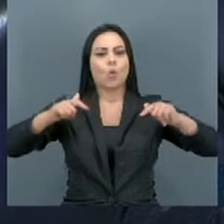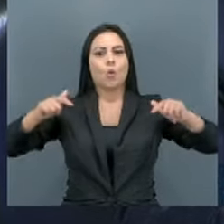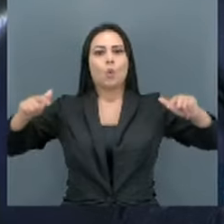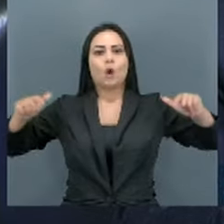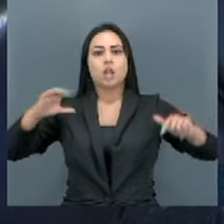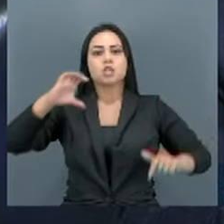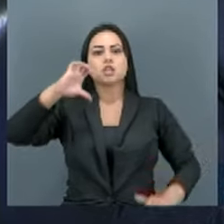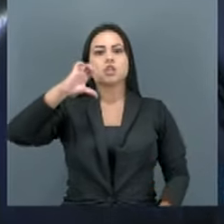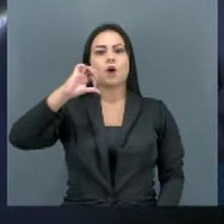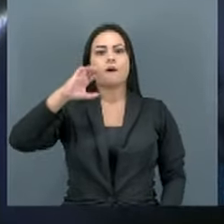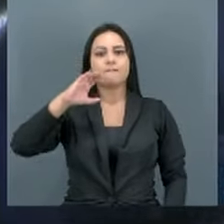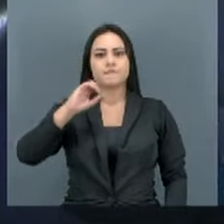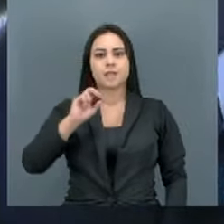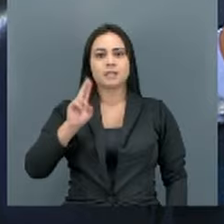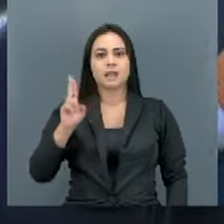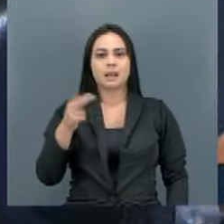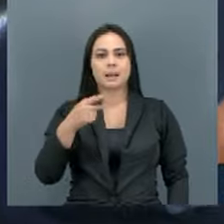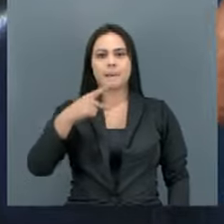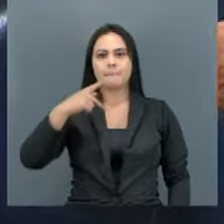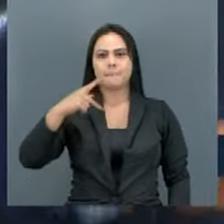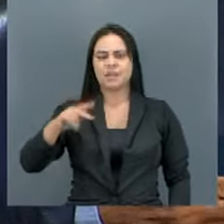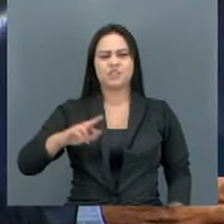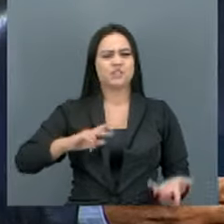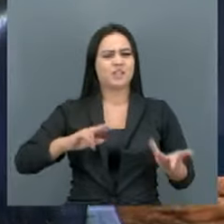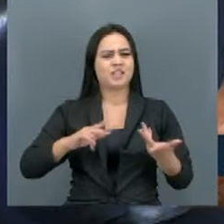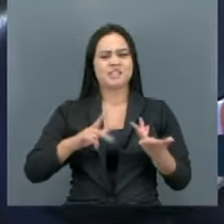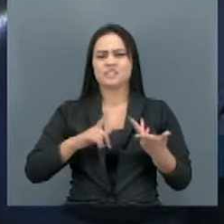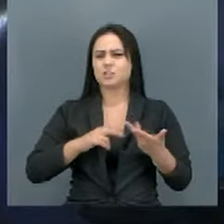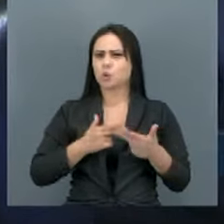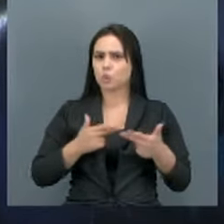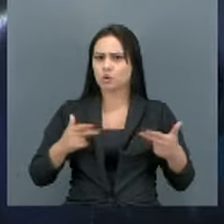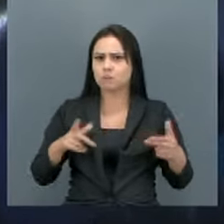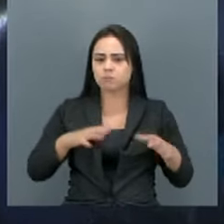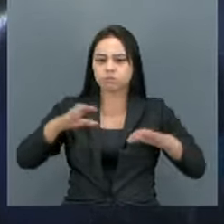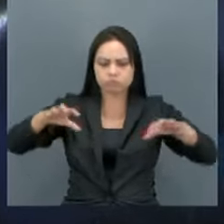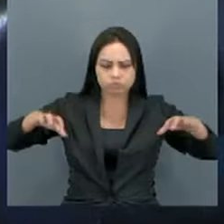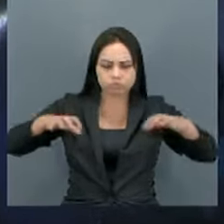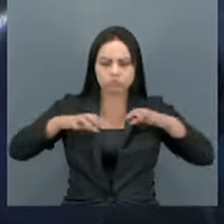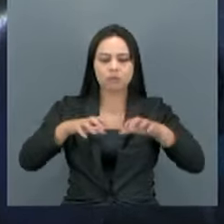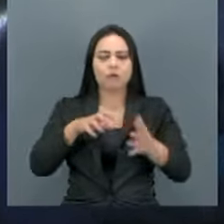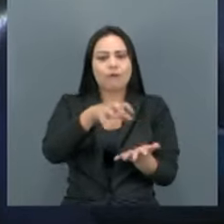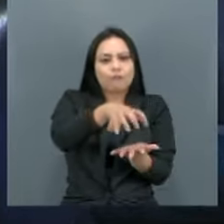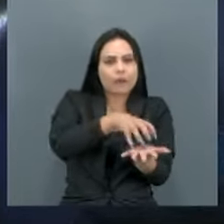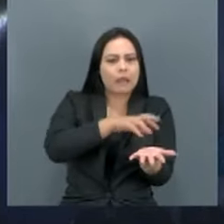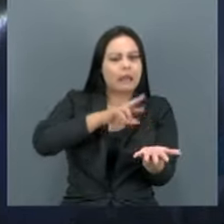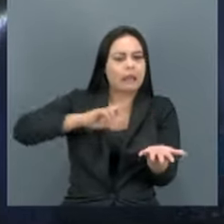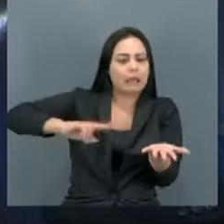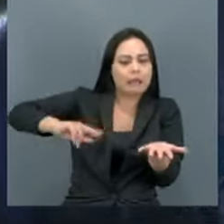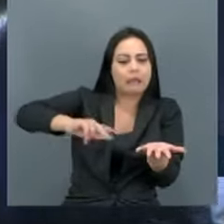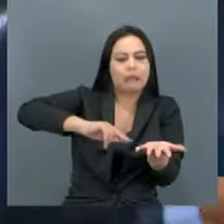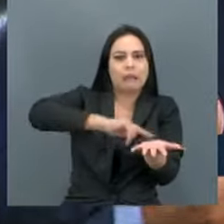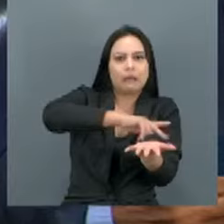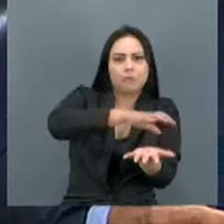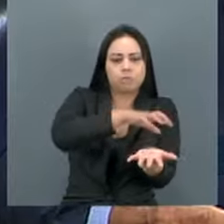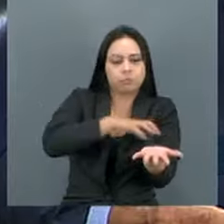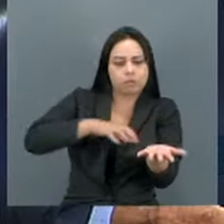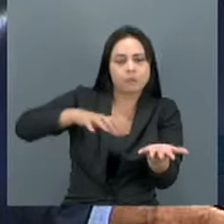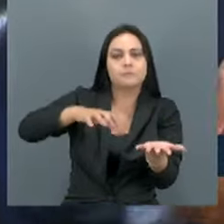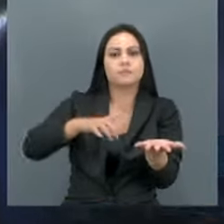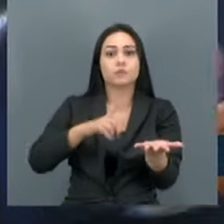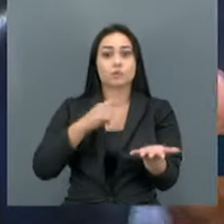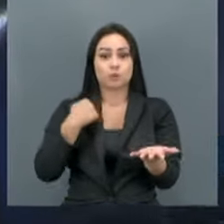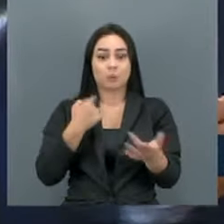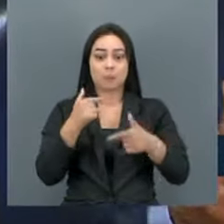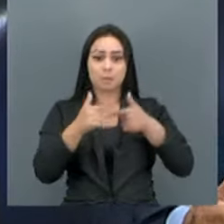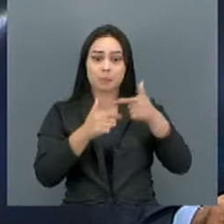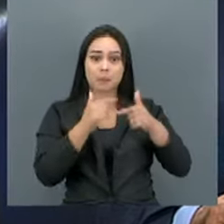HP, com arado, com carreta, com grade, porque, como eles dizem, nós trabalhamos e operamos igual branco, só